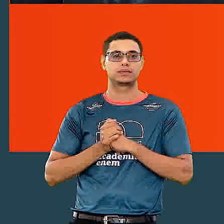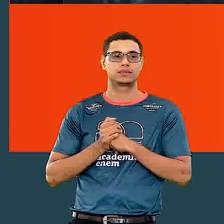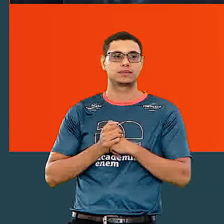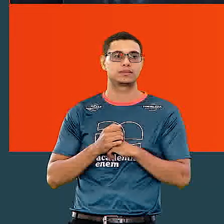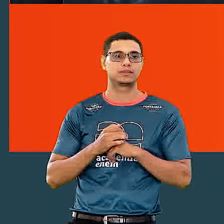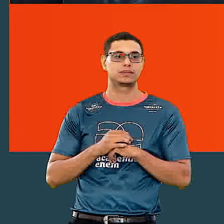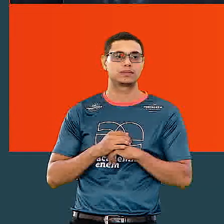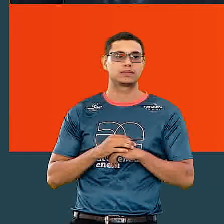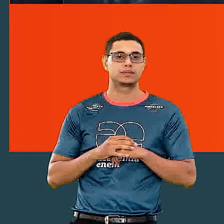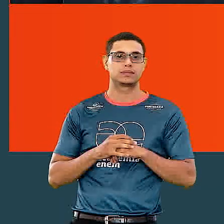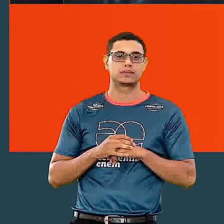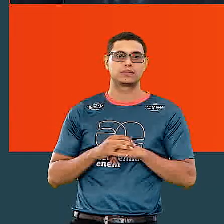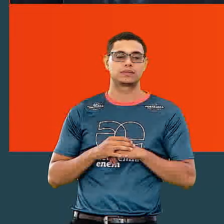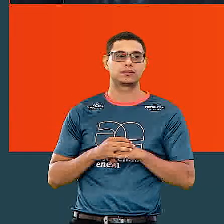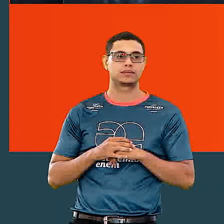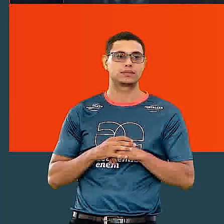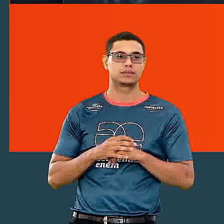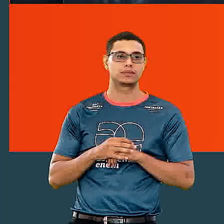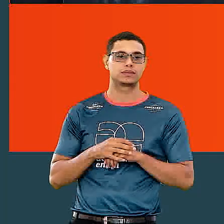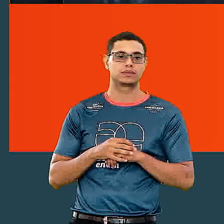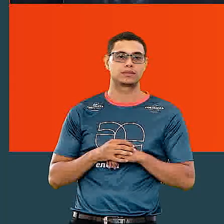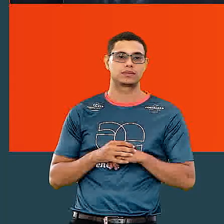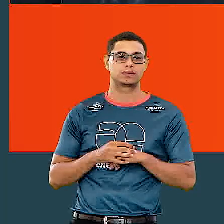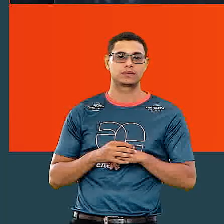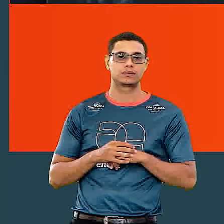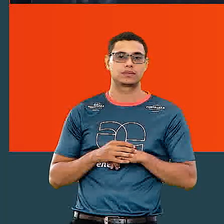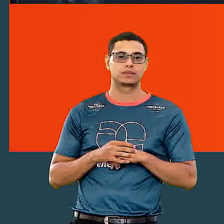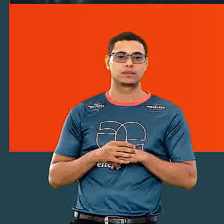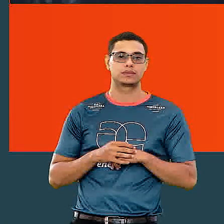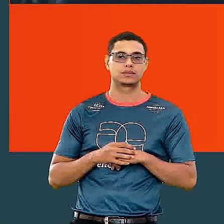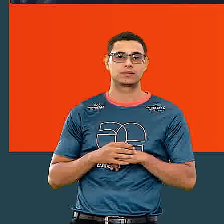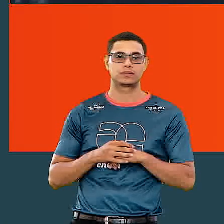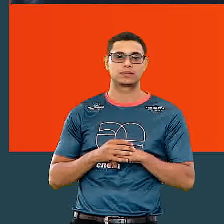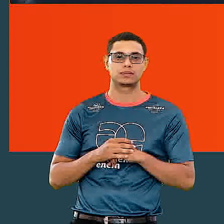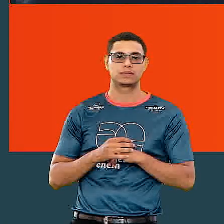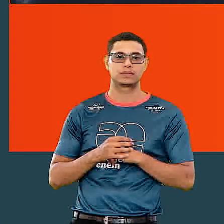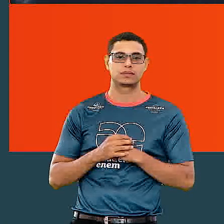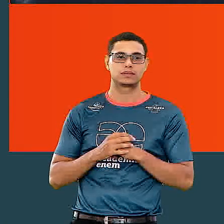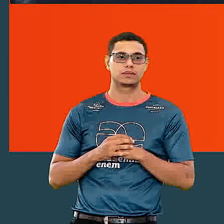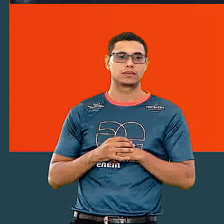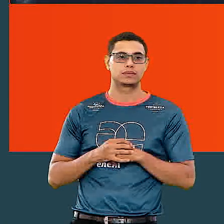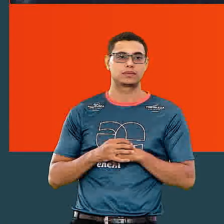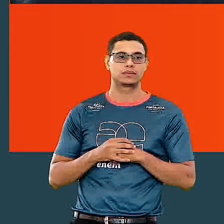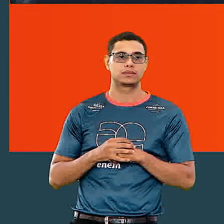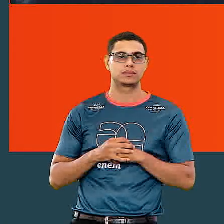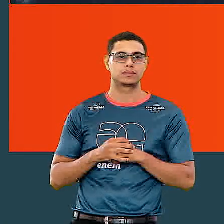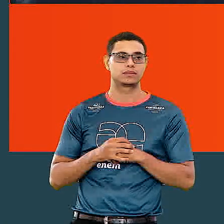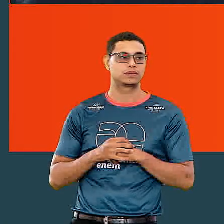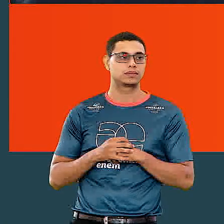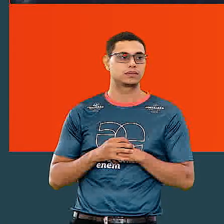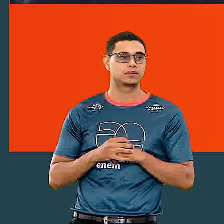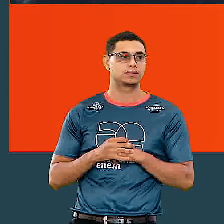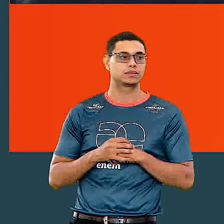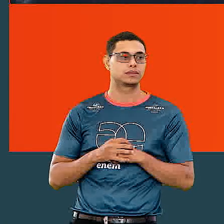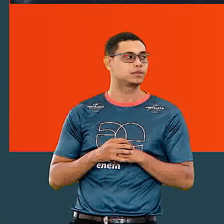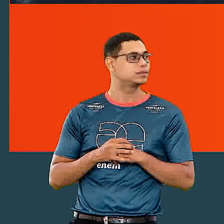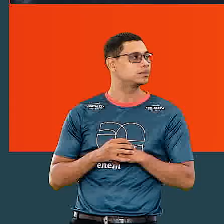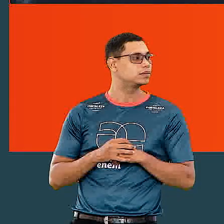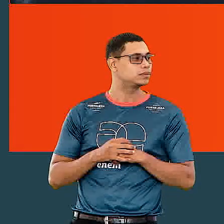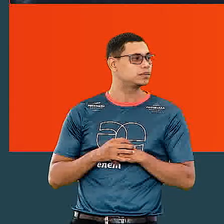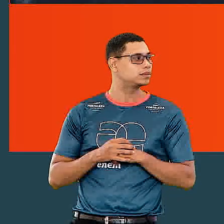sua imunidade a ataques, era nominalmente submetida ao Império Bizantino. Mas, na prática, era